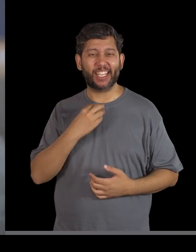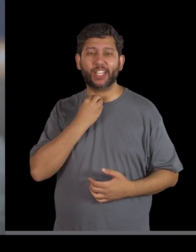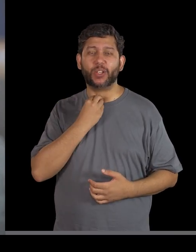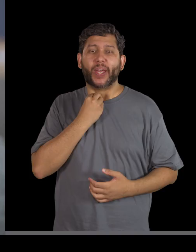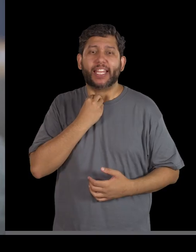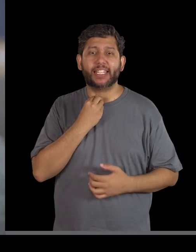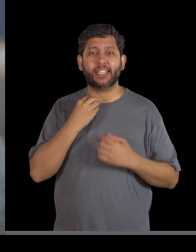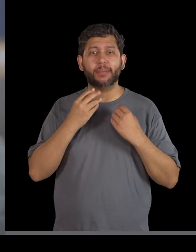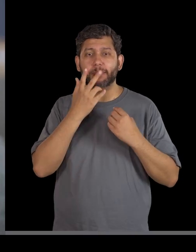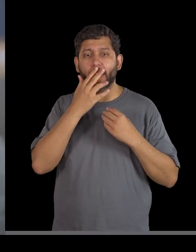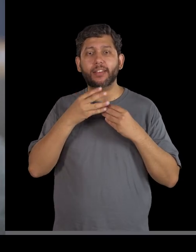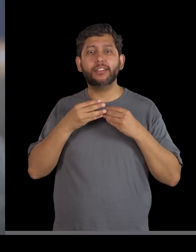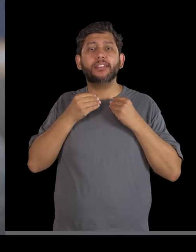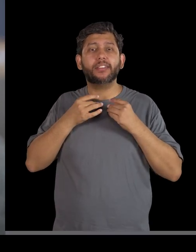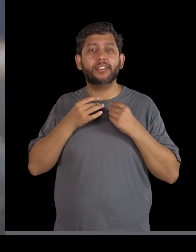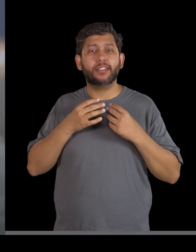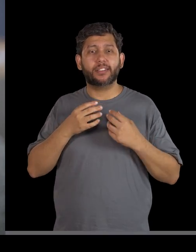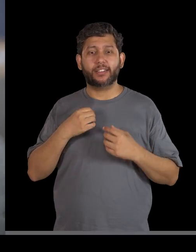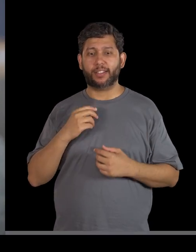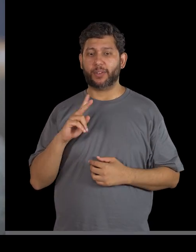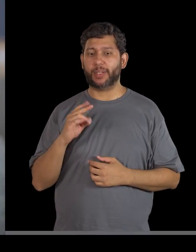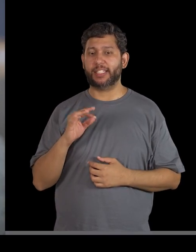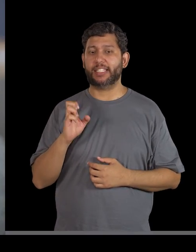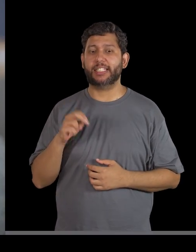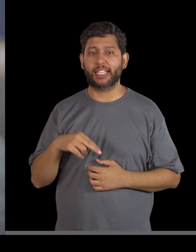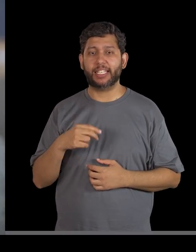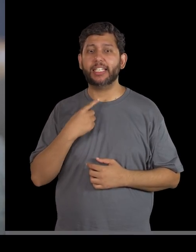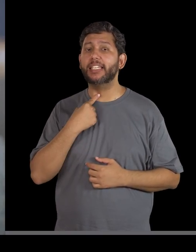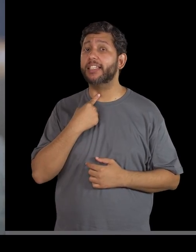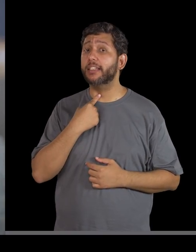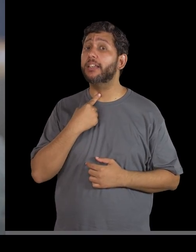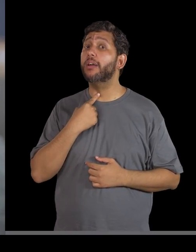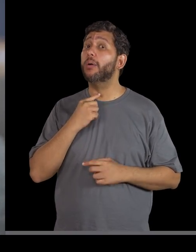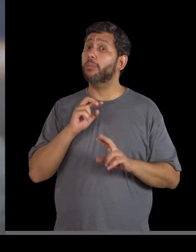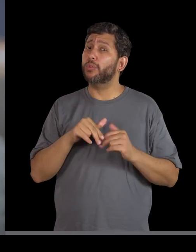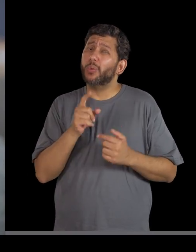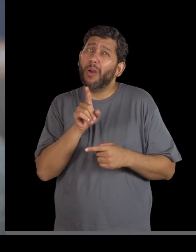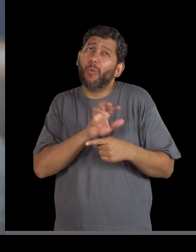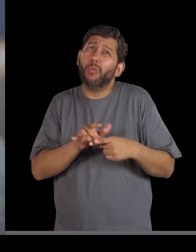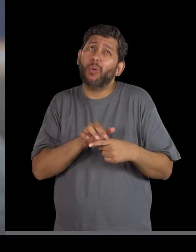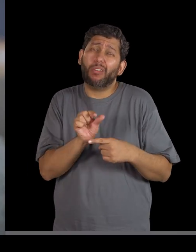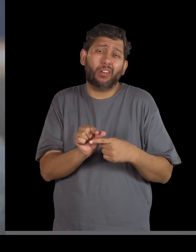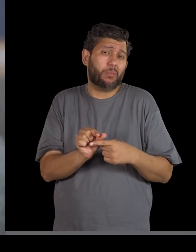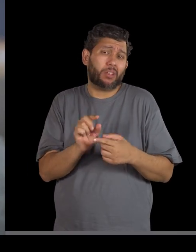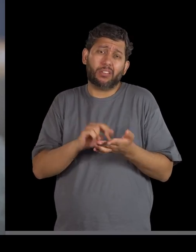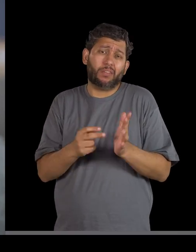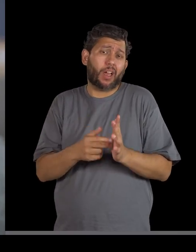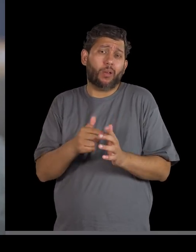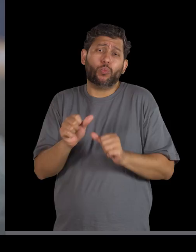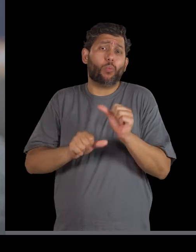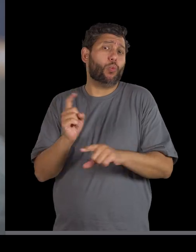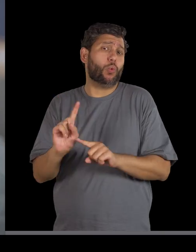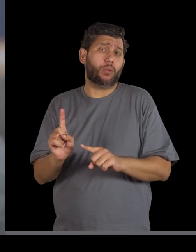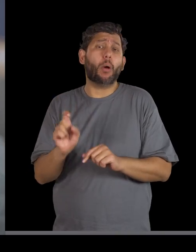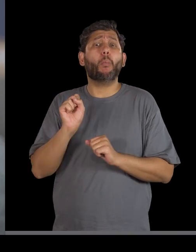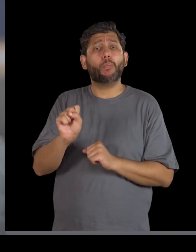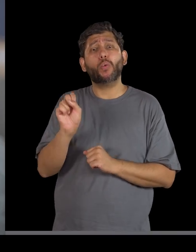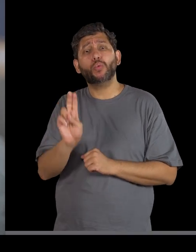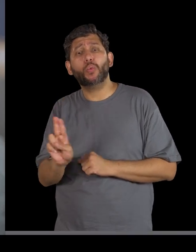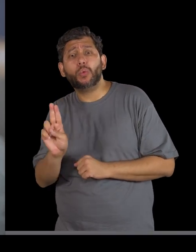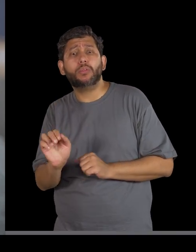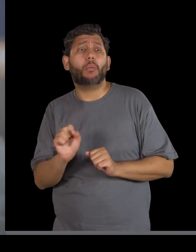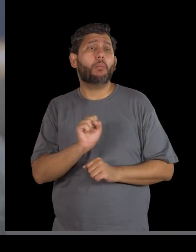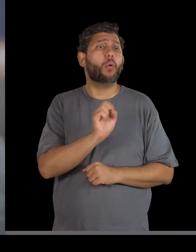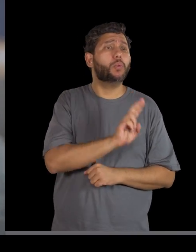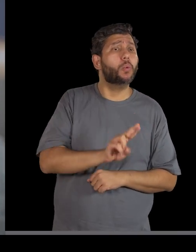ó, written. Tem gente que vai falar written, outras pessoas vão falar written, então por isso que ele não é um fonema, ele não muda o significado da palavra, mas